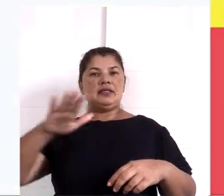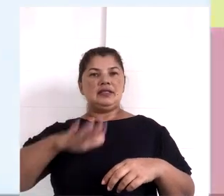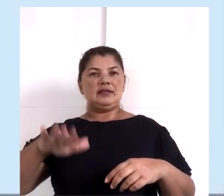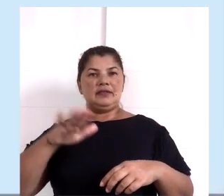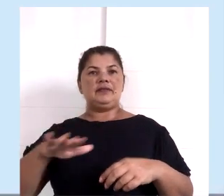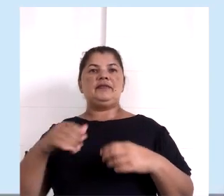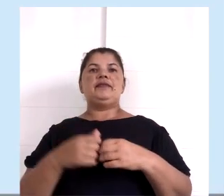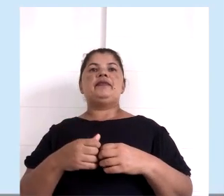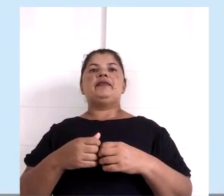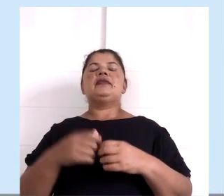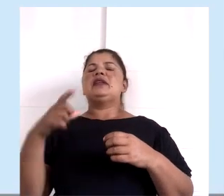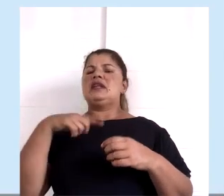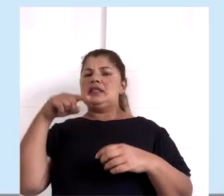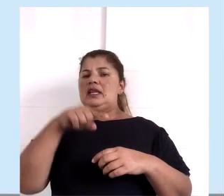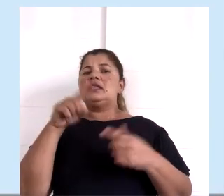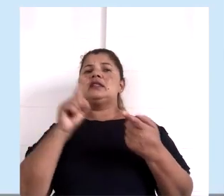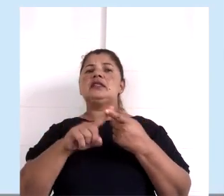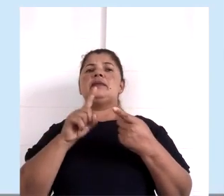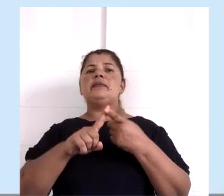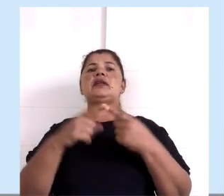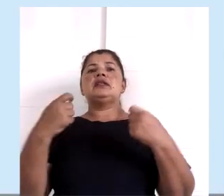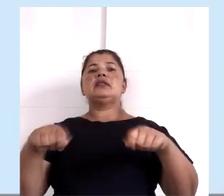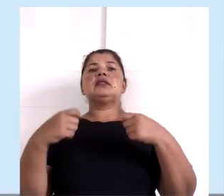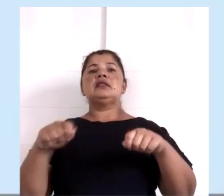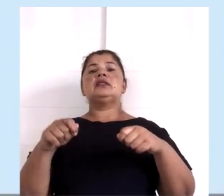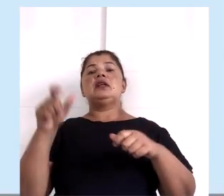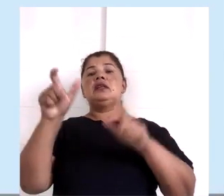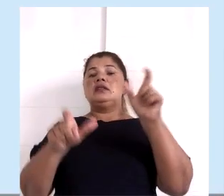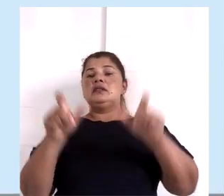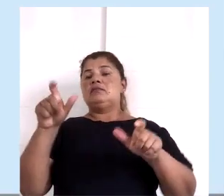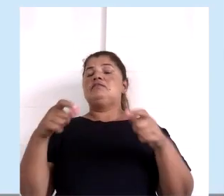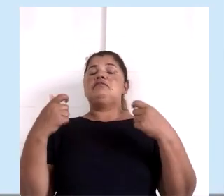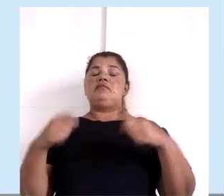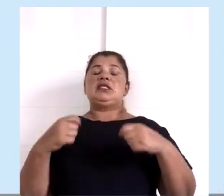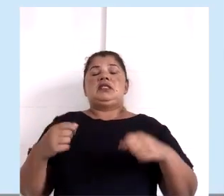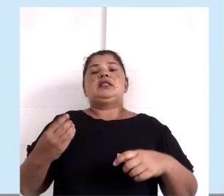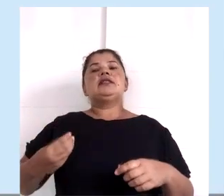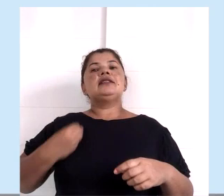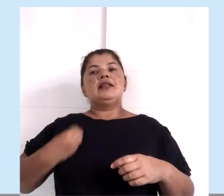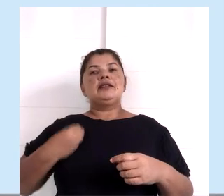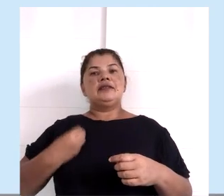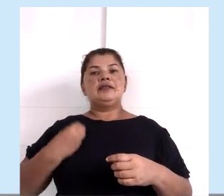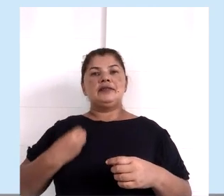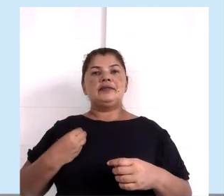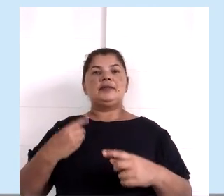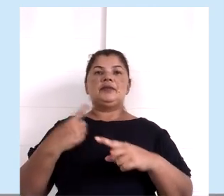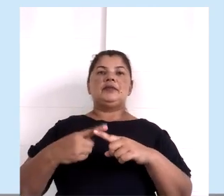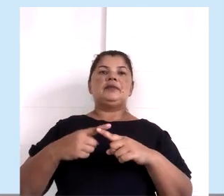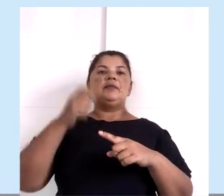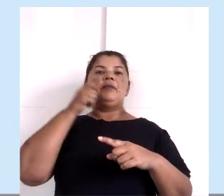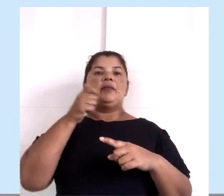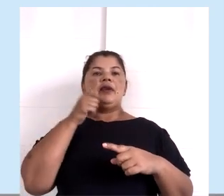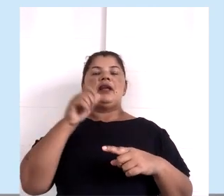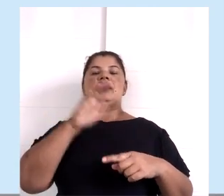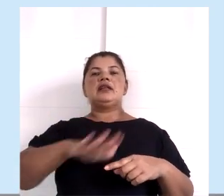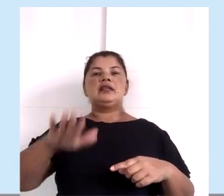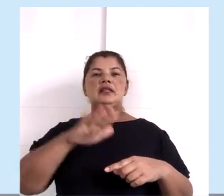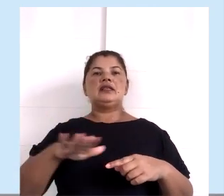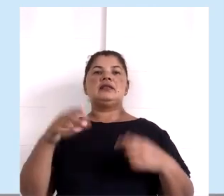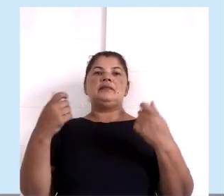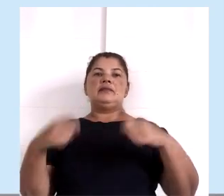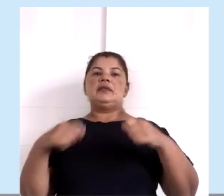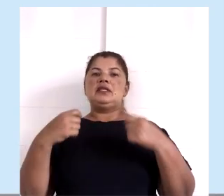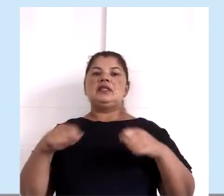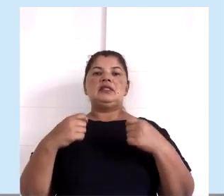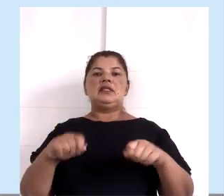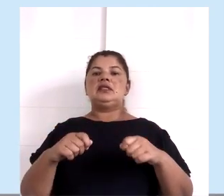gente. Há nesses ambientes também a necessidade das pessoas sobreviverem, né? Porque mulher, criança, elas precisam do